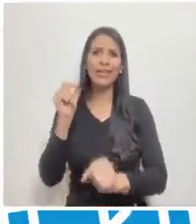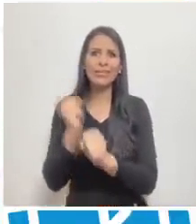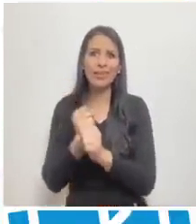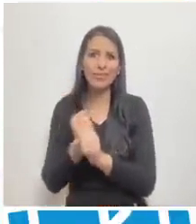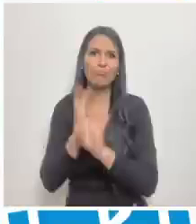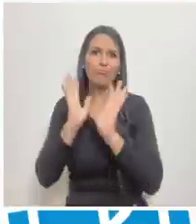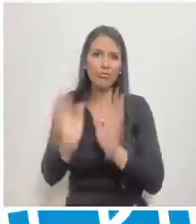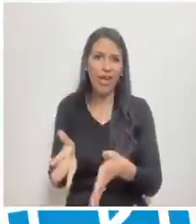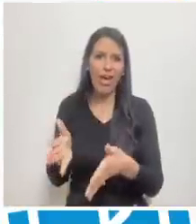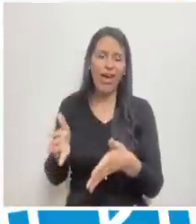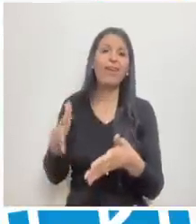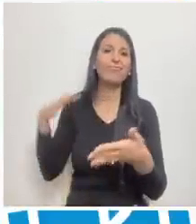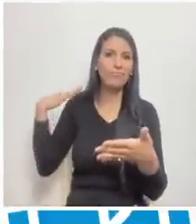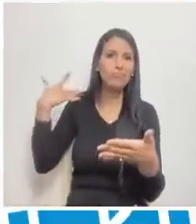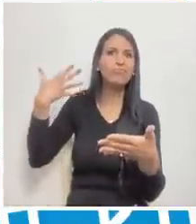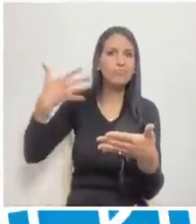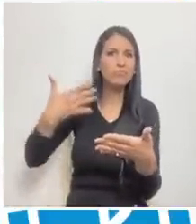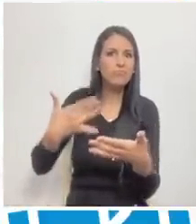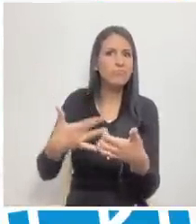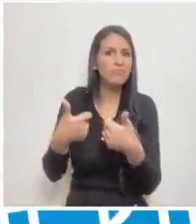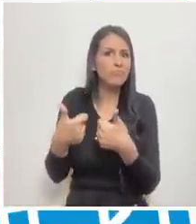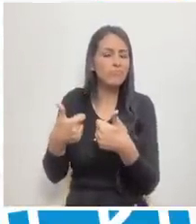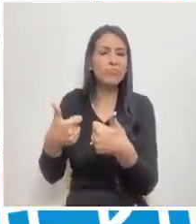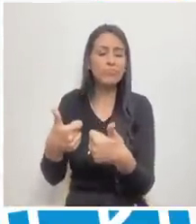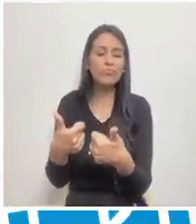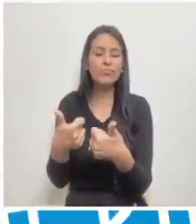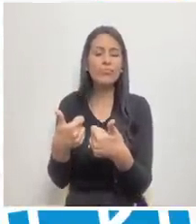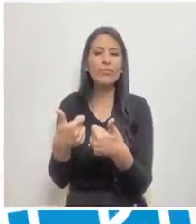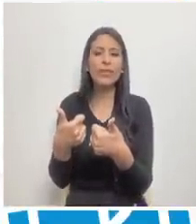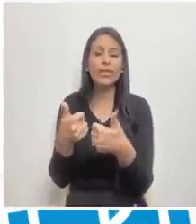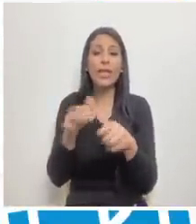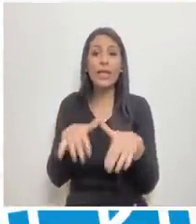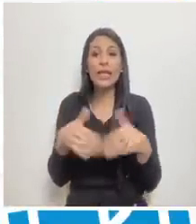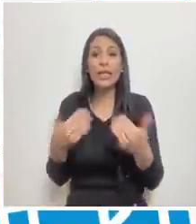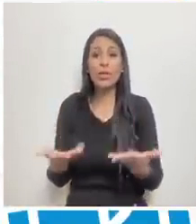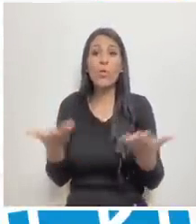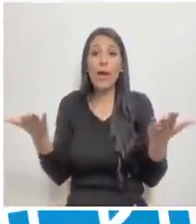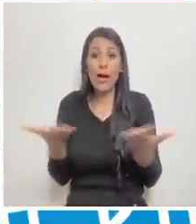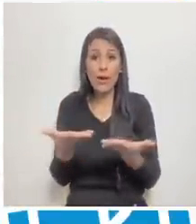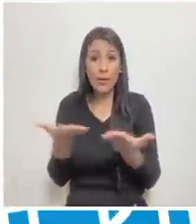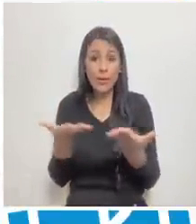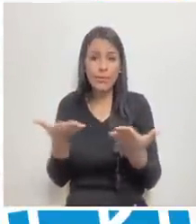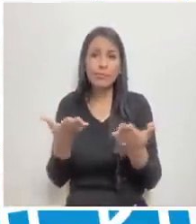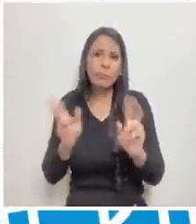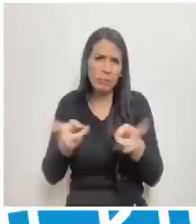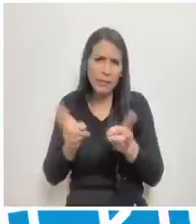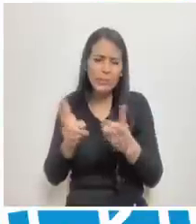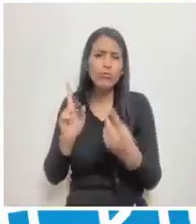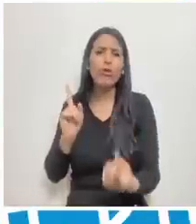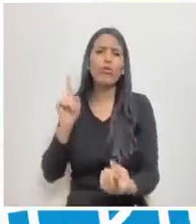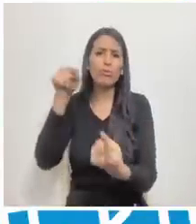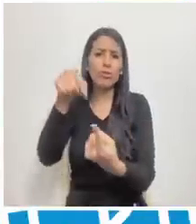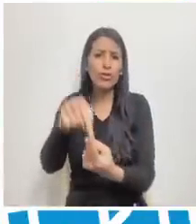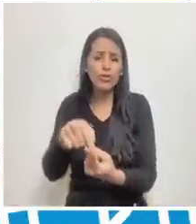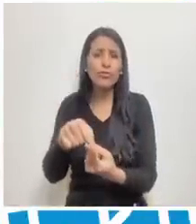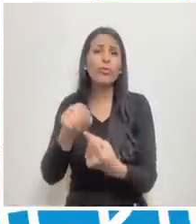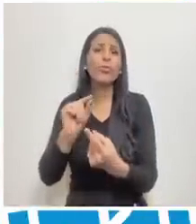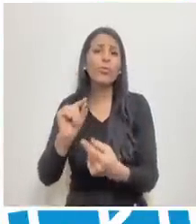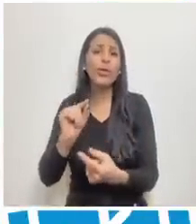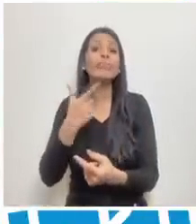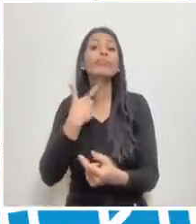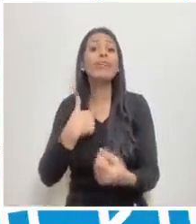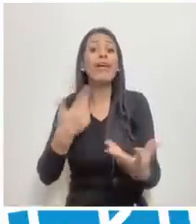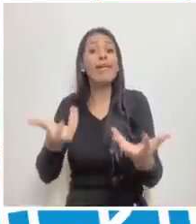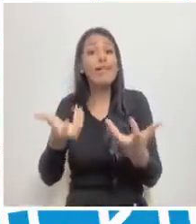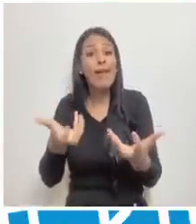e agora eles, justamente com essa finalidade de garantir uma boa comparabilidade de